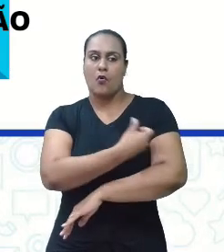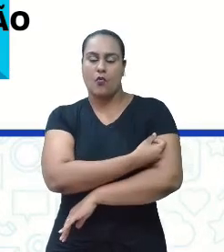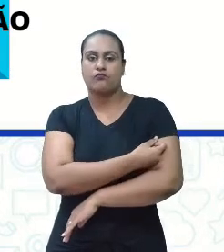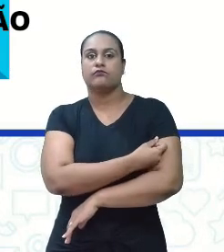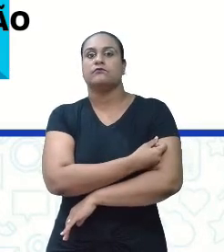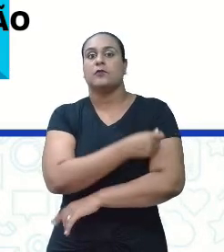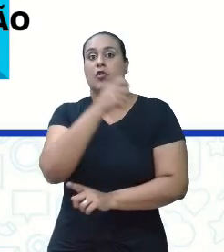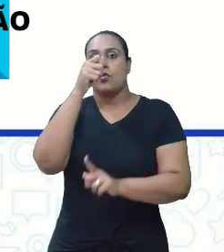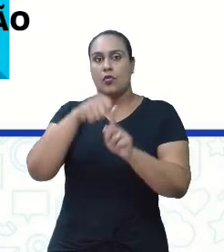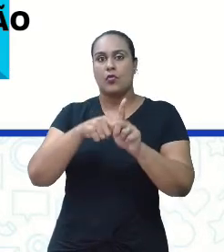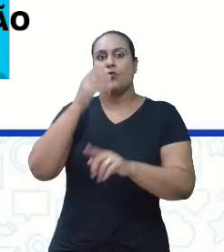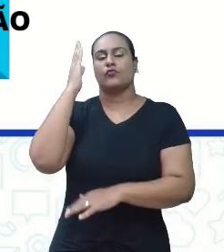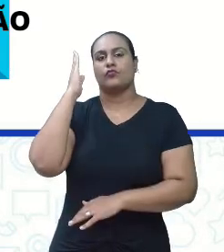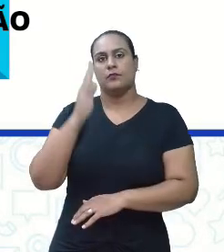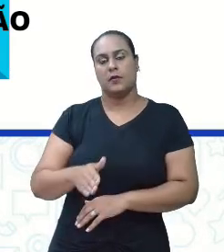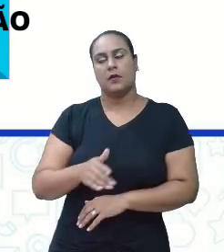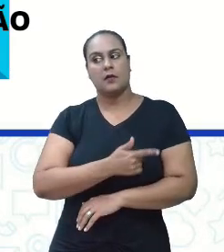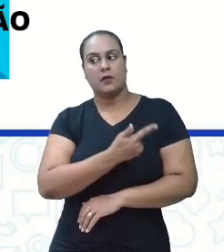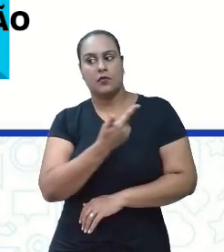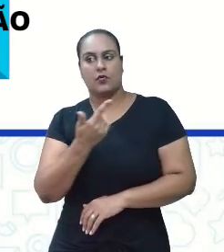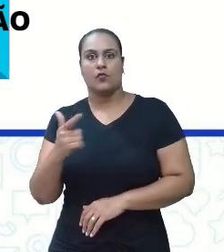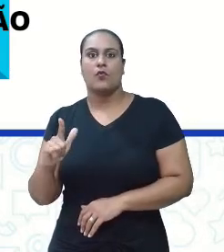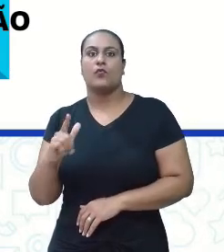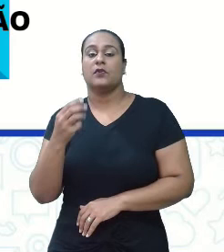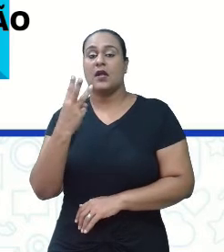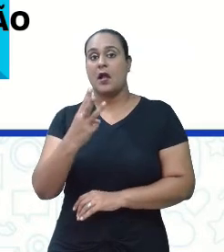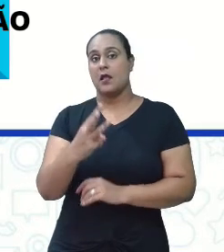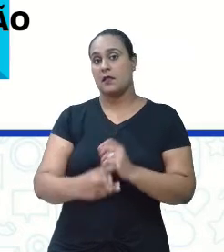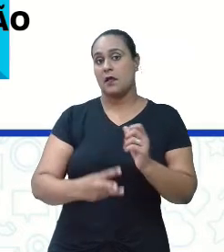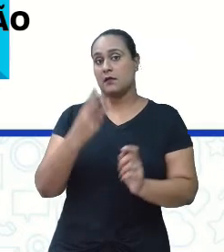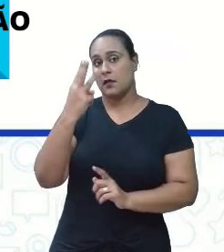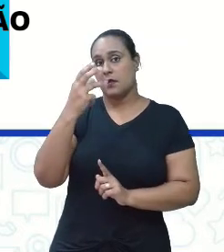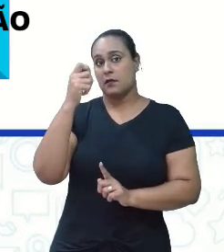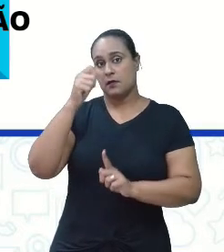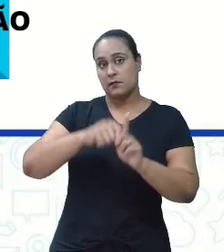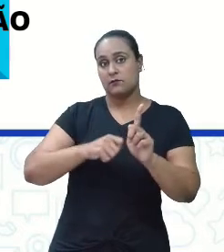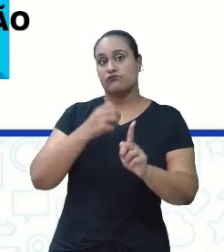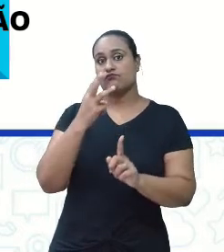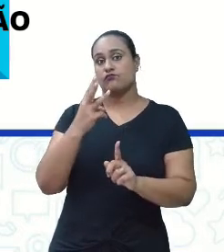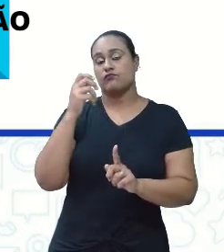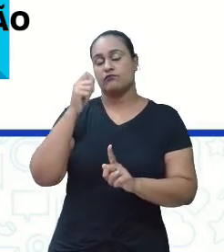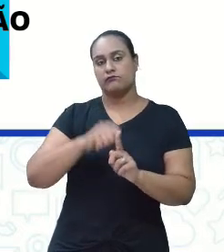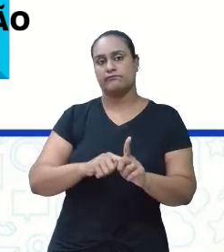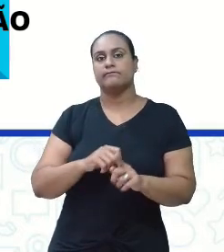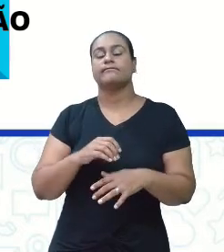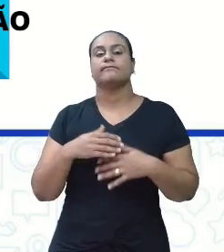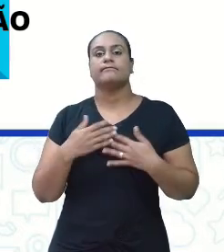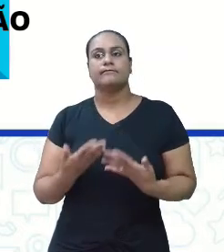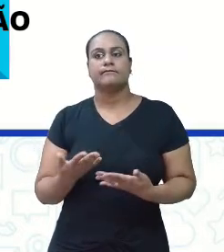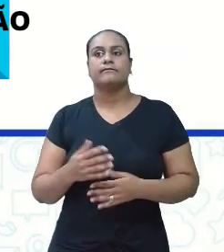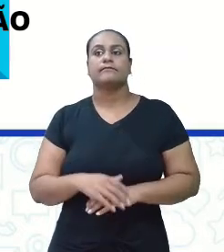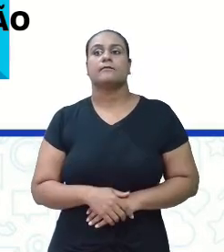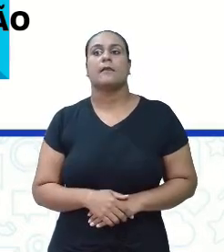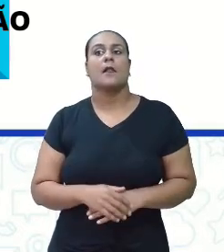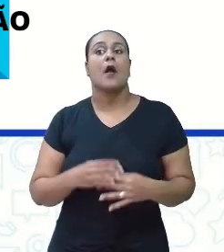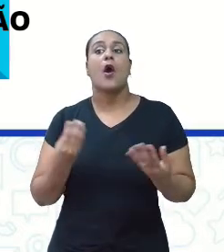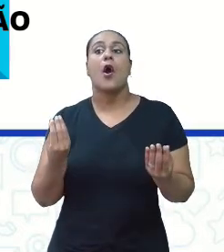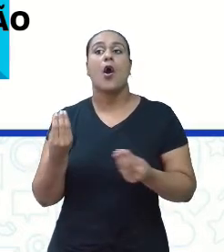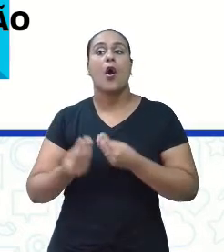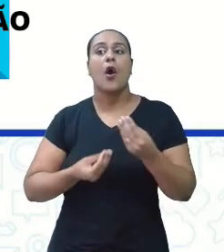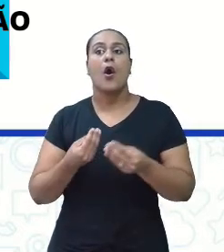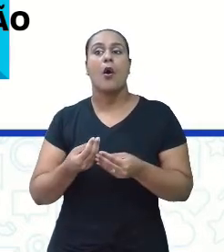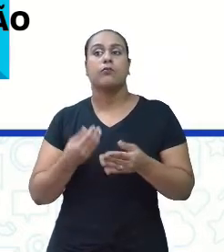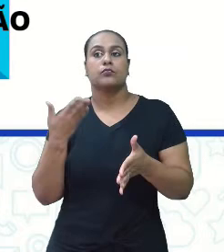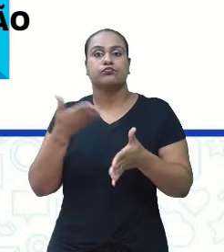mensalmente e outros são aplicados a cada 3 meses. O mecanismo de ação também baseia-se no